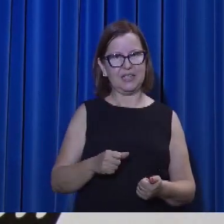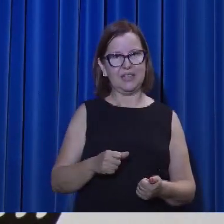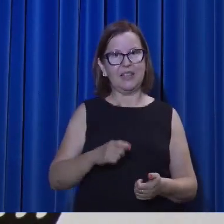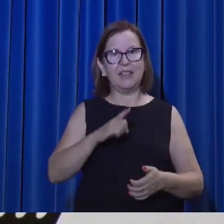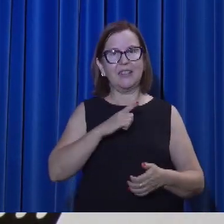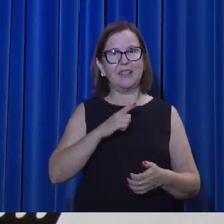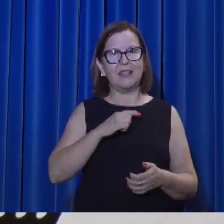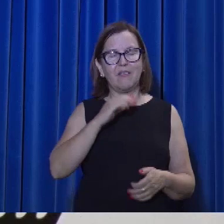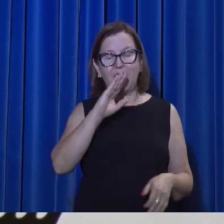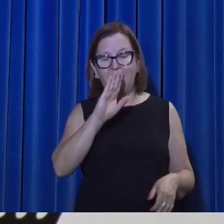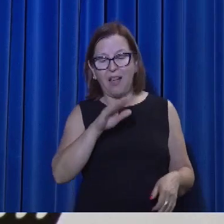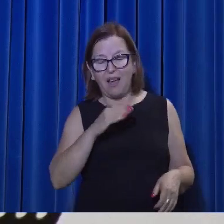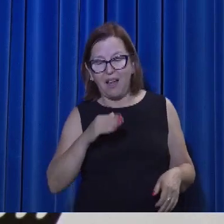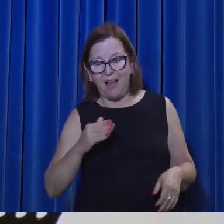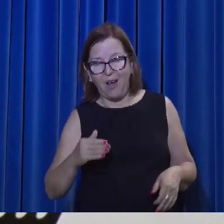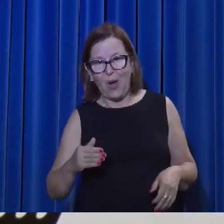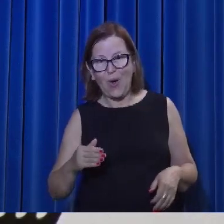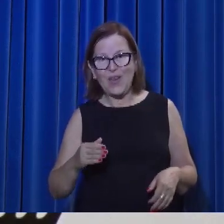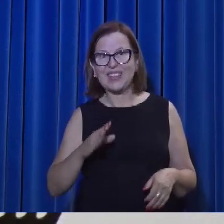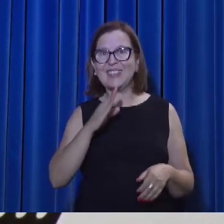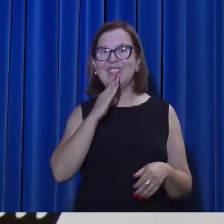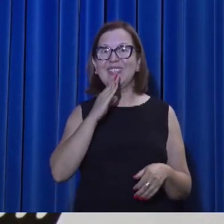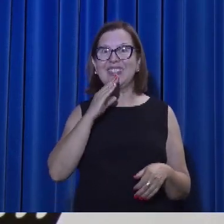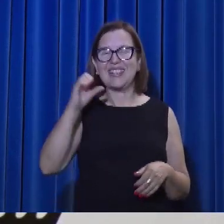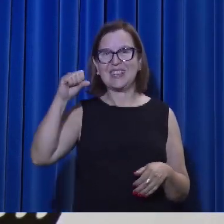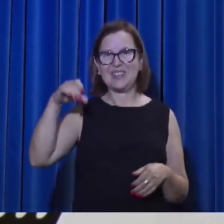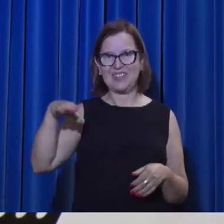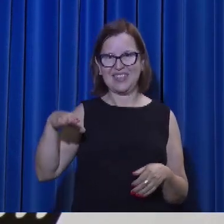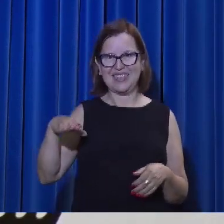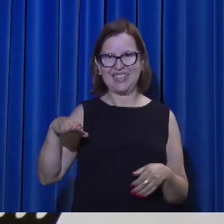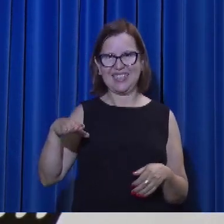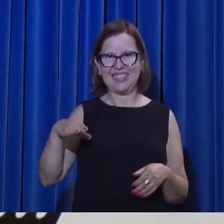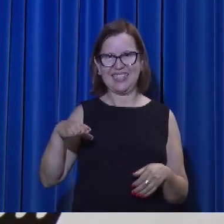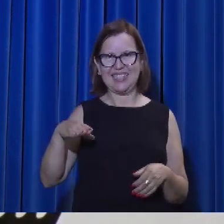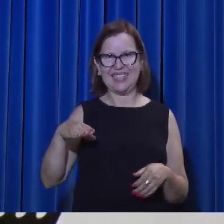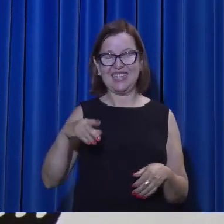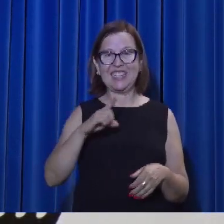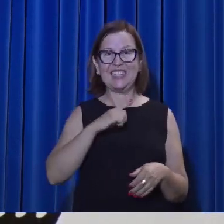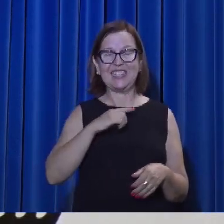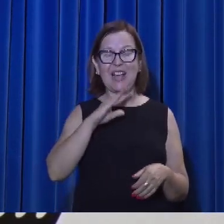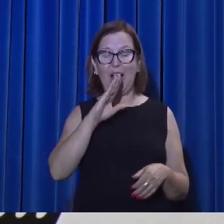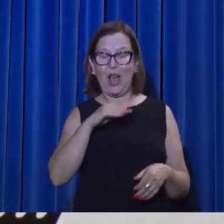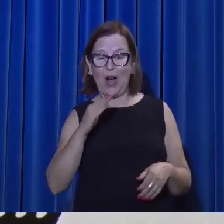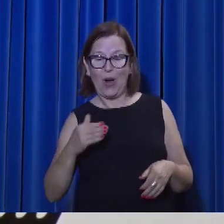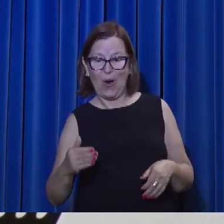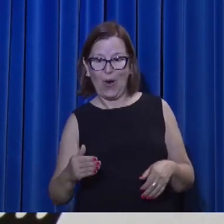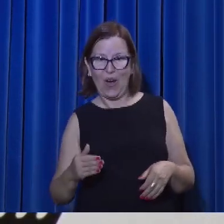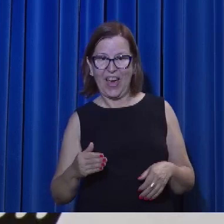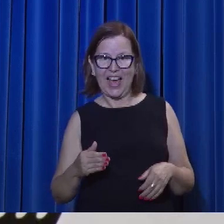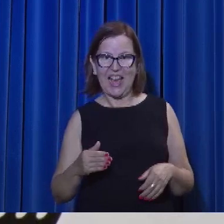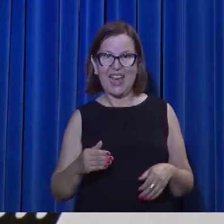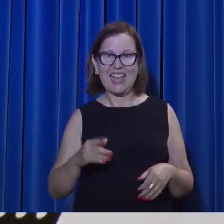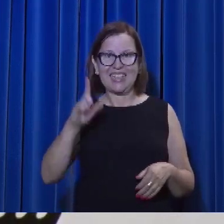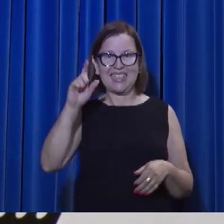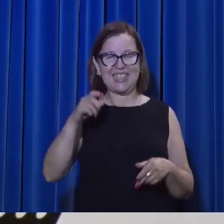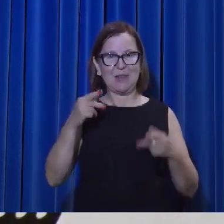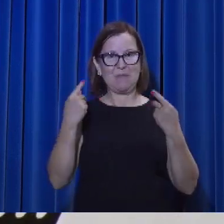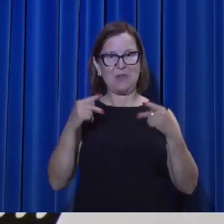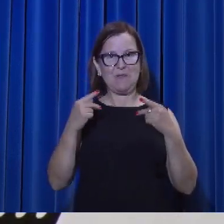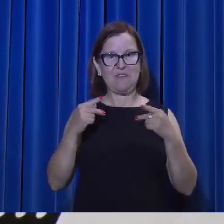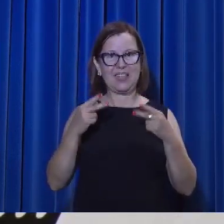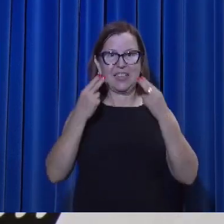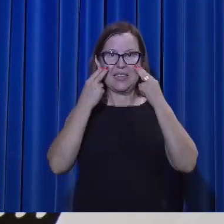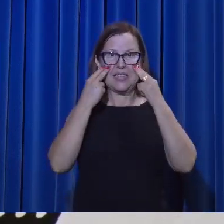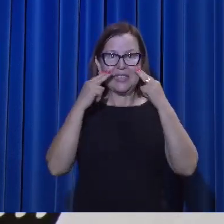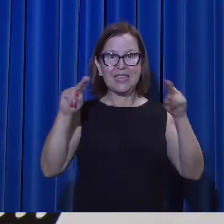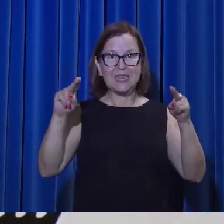luz. Ele tinha a honra de ser um profeta que testemunhava acerca da luz. Mas diferente de todos os